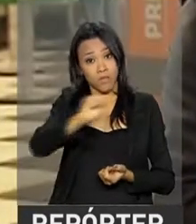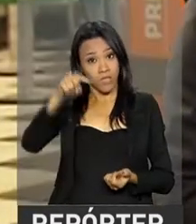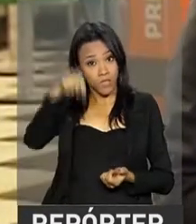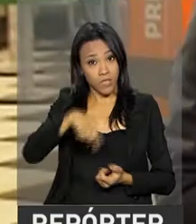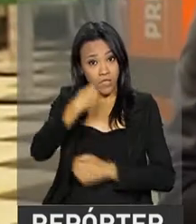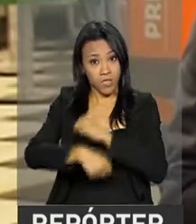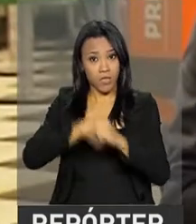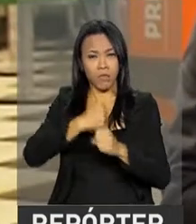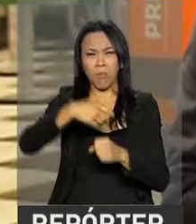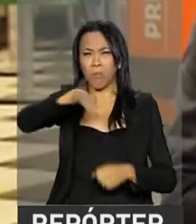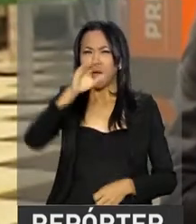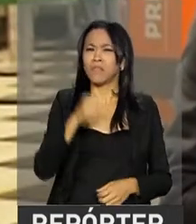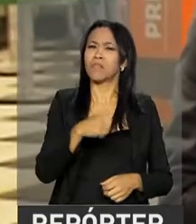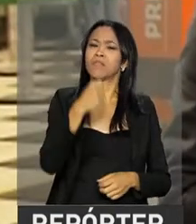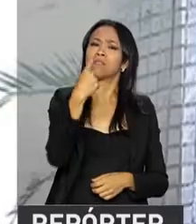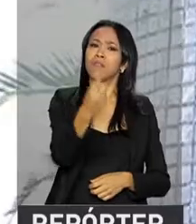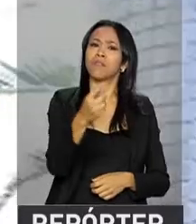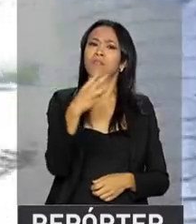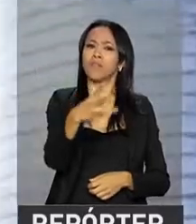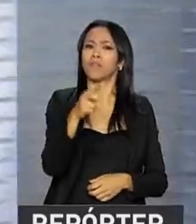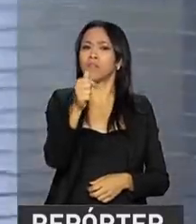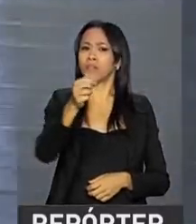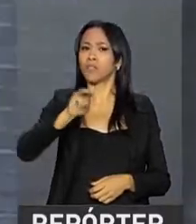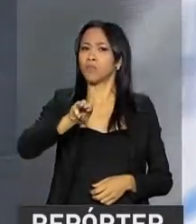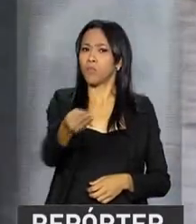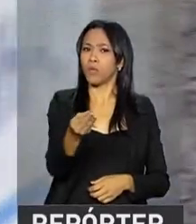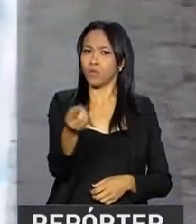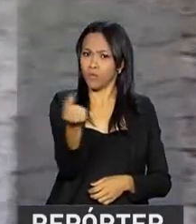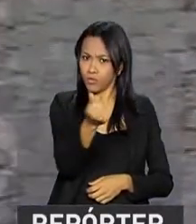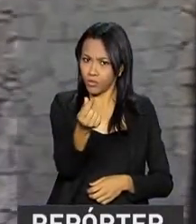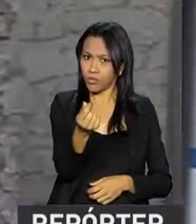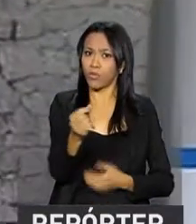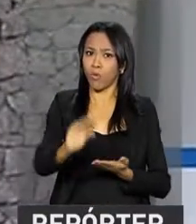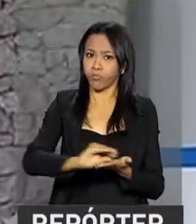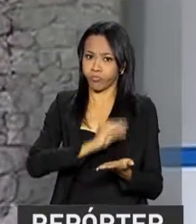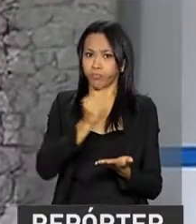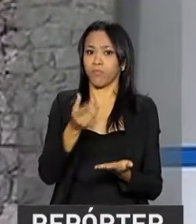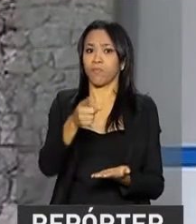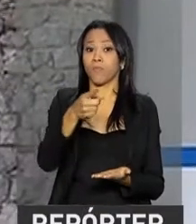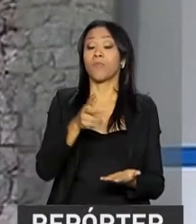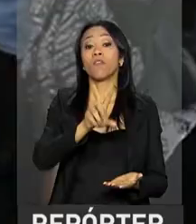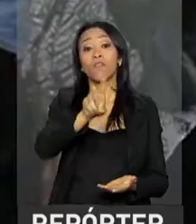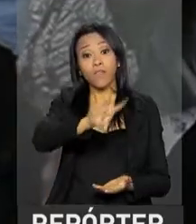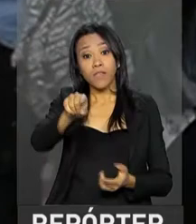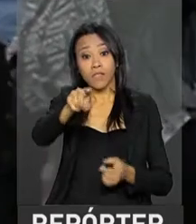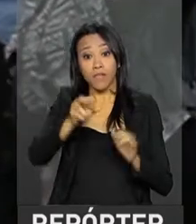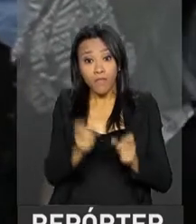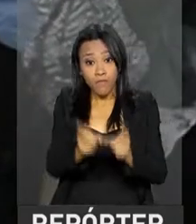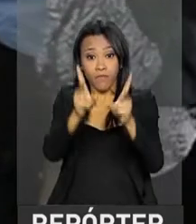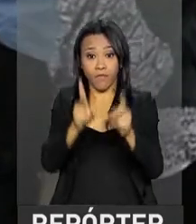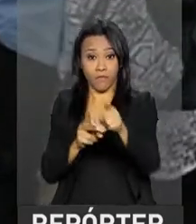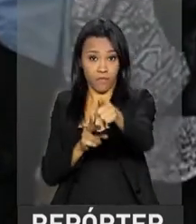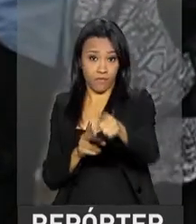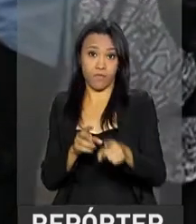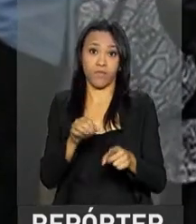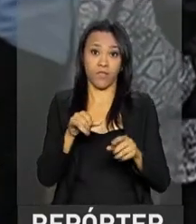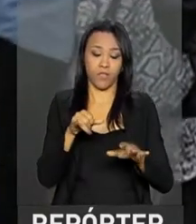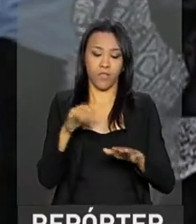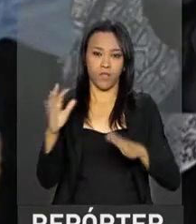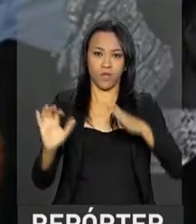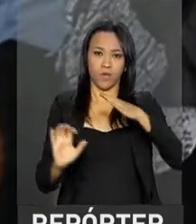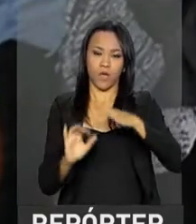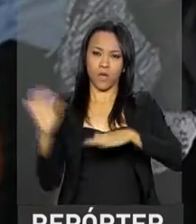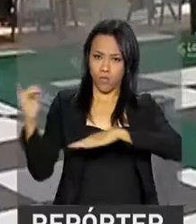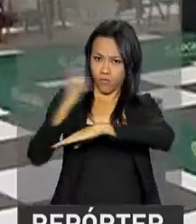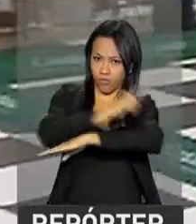137 milhões de reais por conta desse potencial congonhas será leiloado sozinho a idéia de passar a administração do